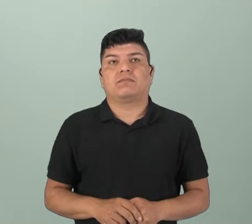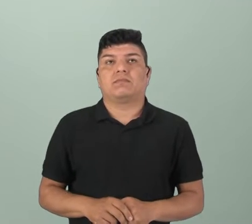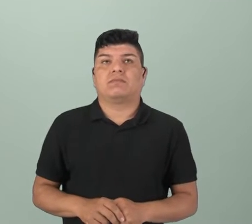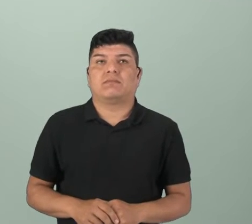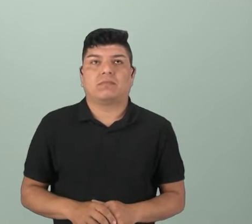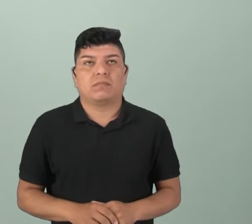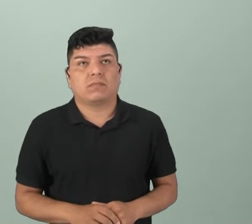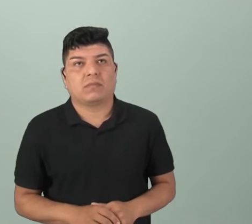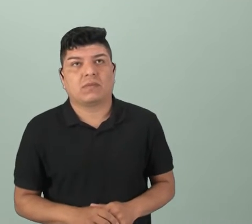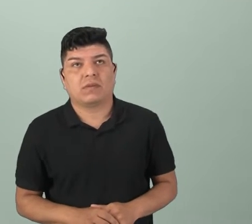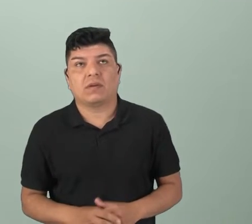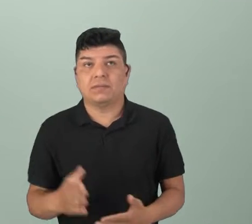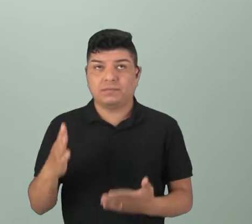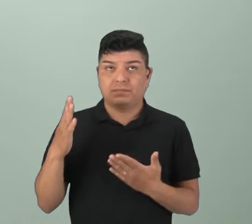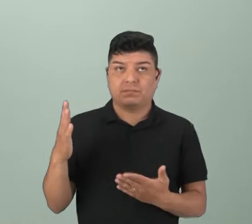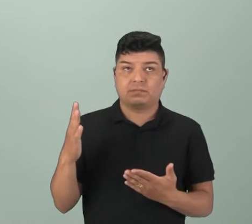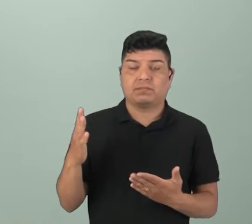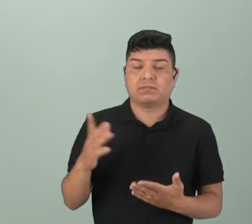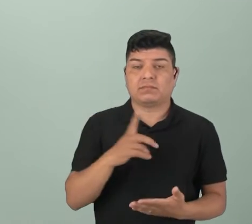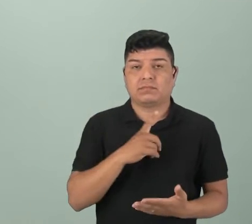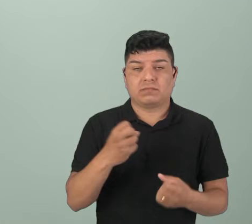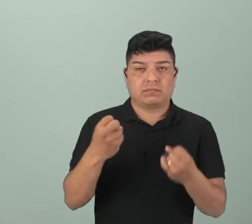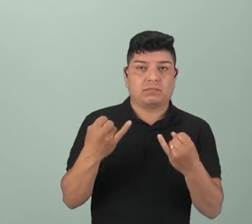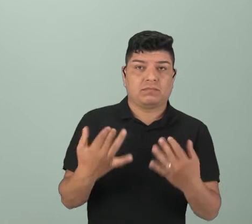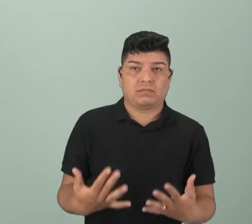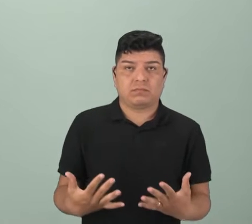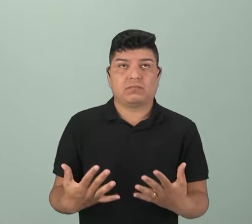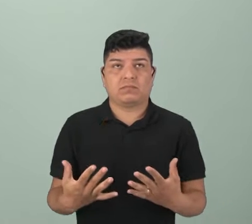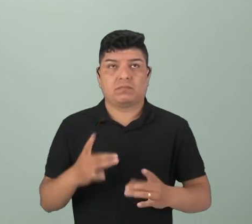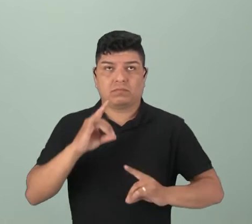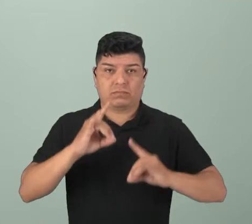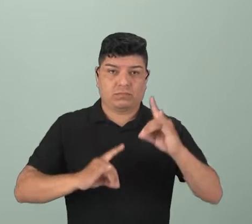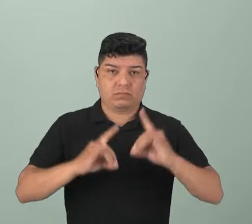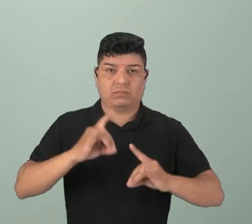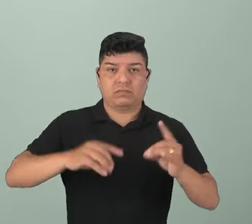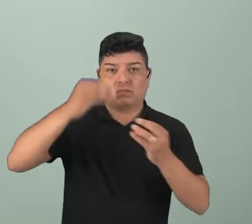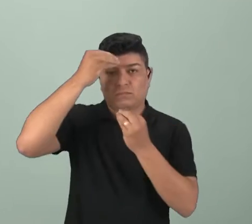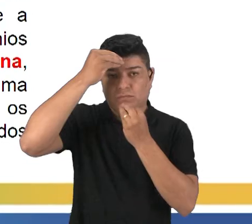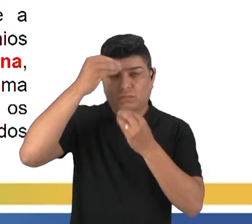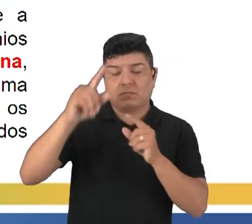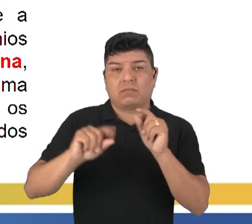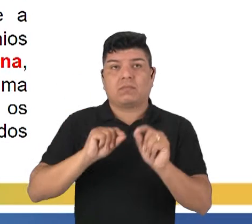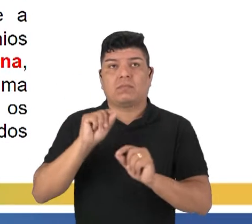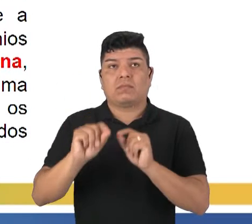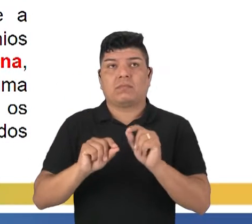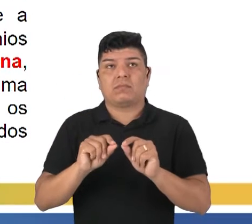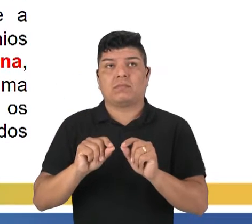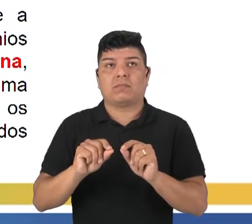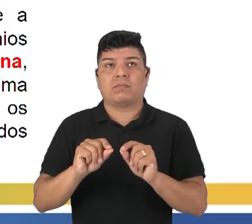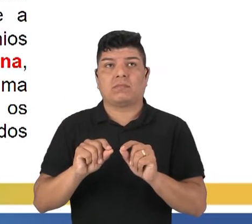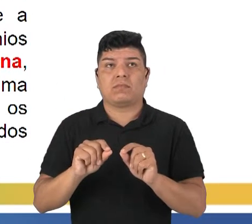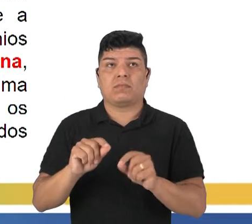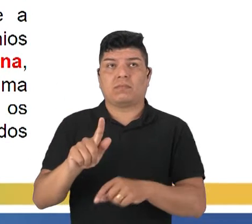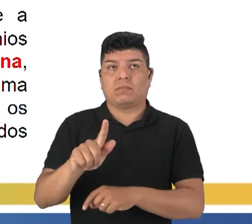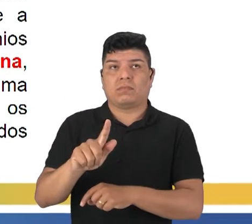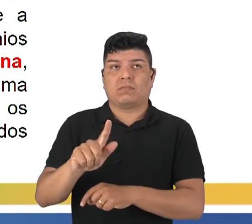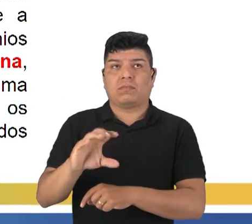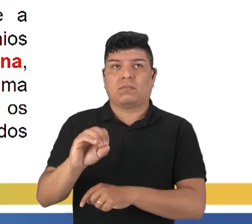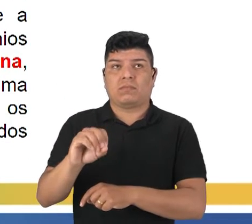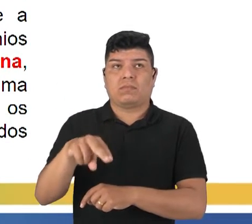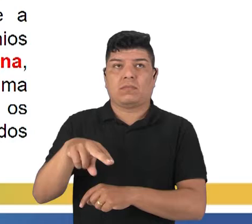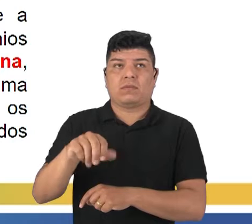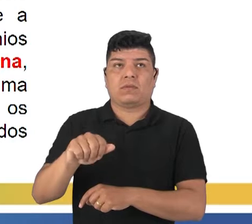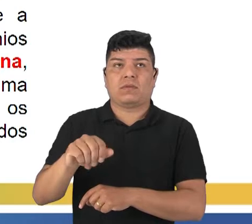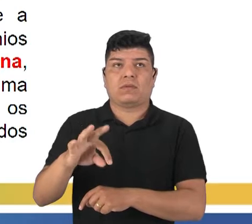Bom, nesse nosso caso, a gente está falando de hormônios sexuais, então são as gonadotrofinas.